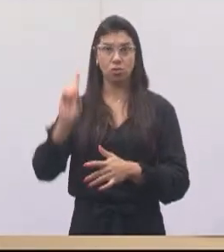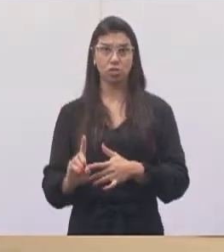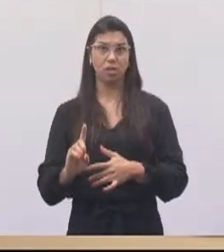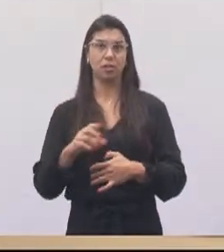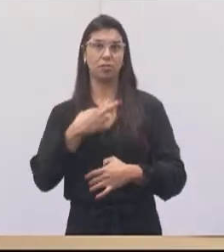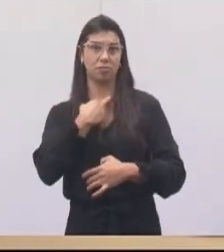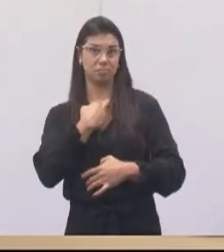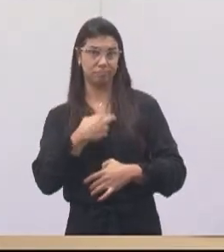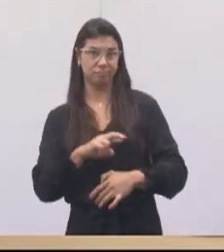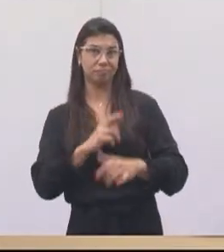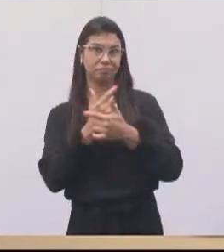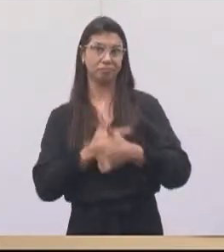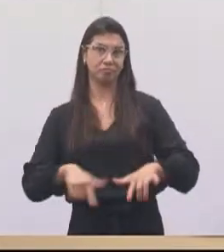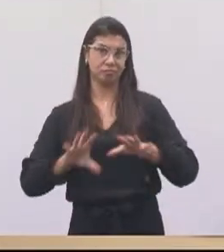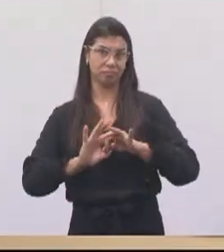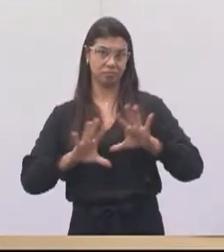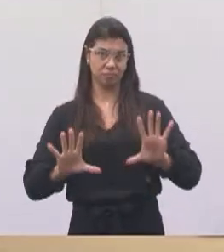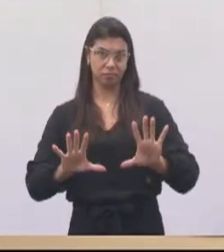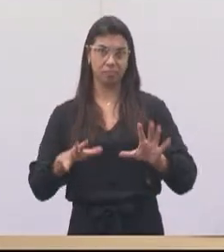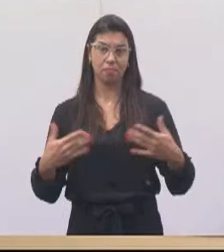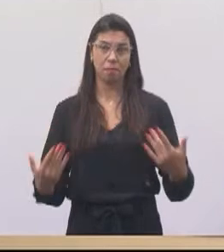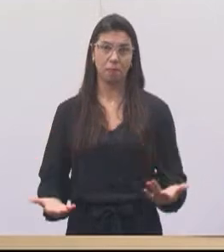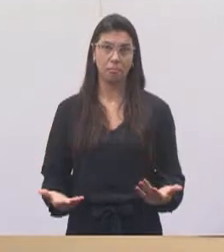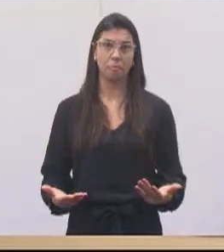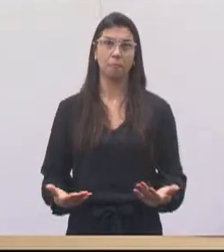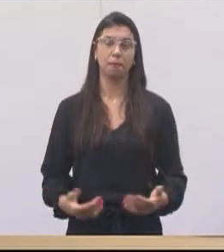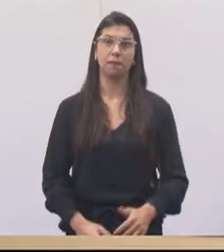importante que é a liberdade religiosa.